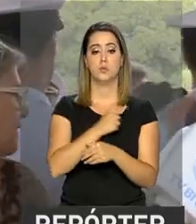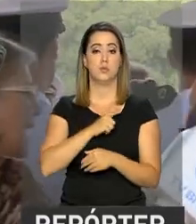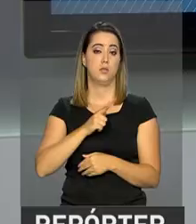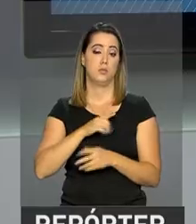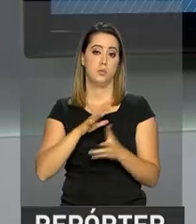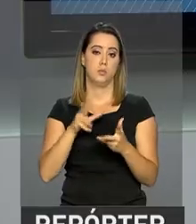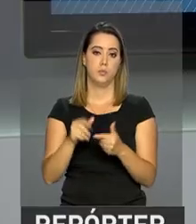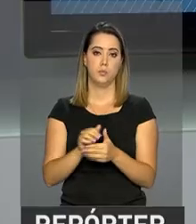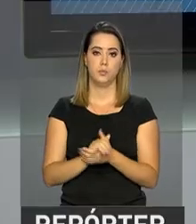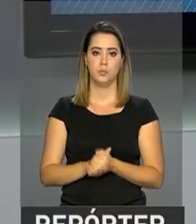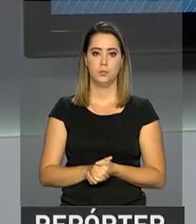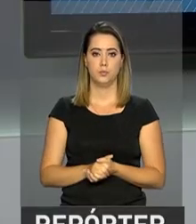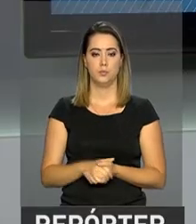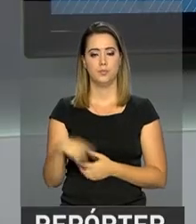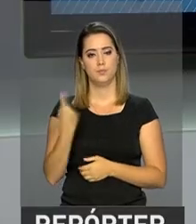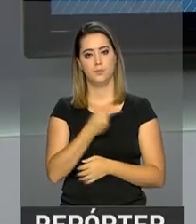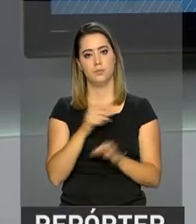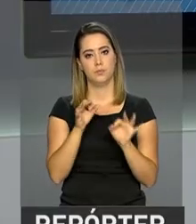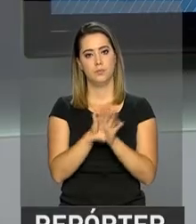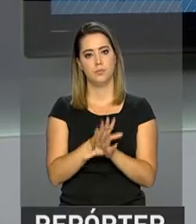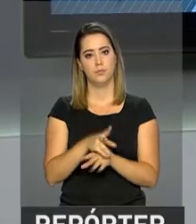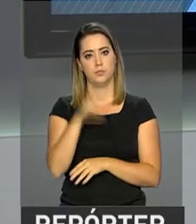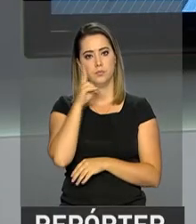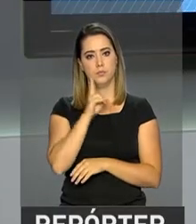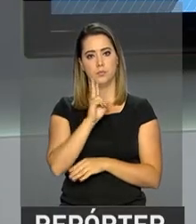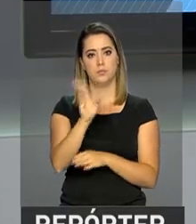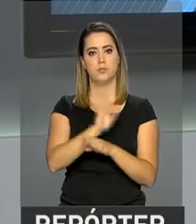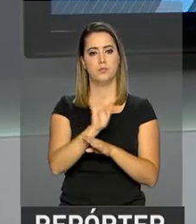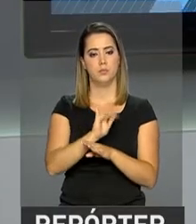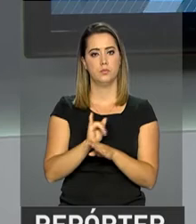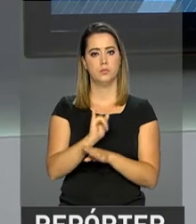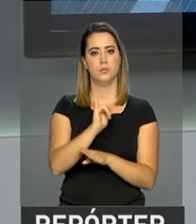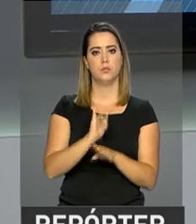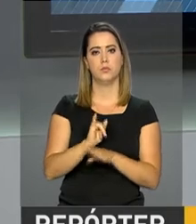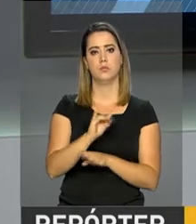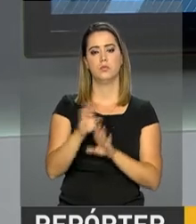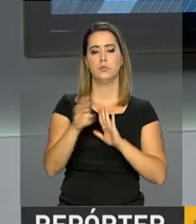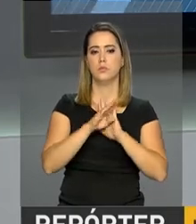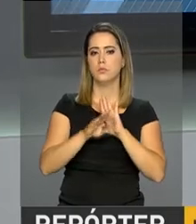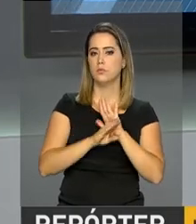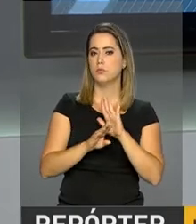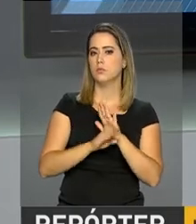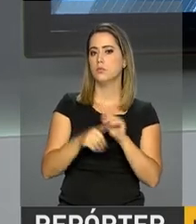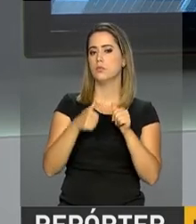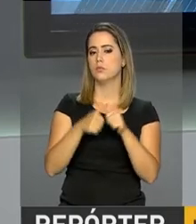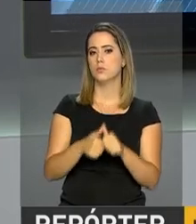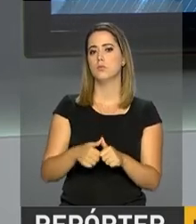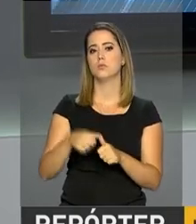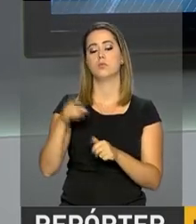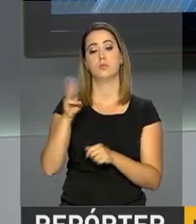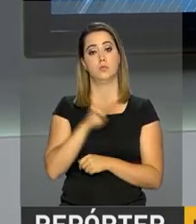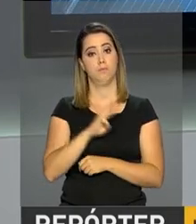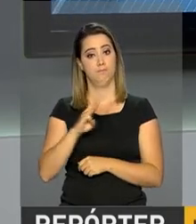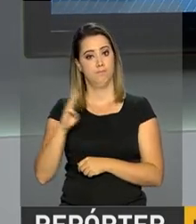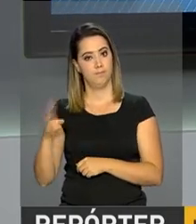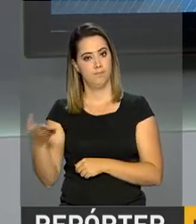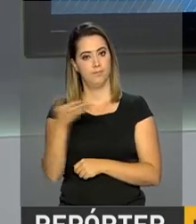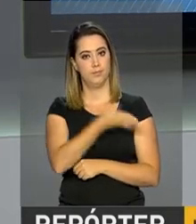mundo. Nós ficamos por aqui. Você pode rever as reportagens no YouTube. E toda a programação também está na